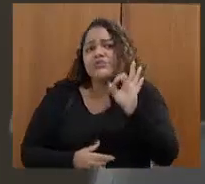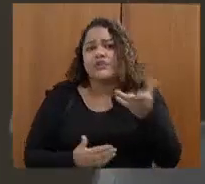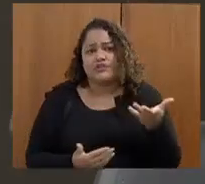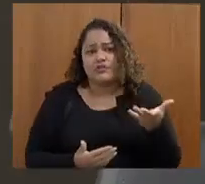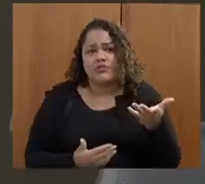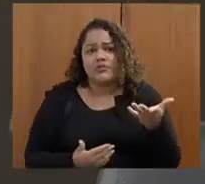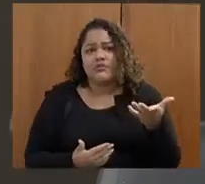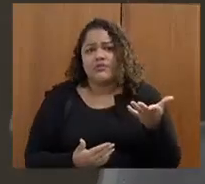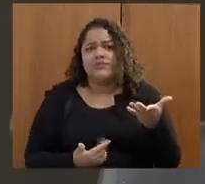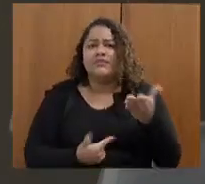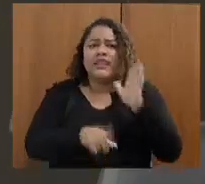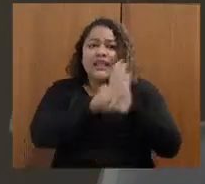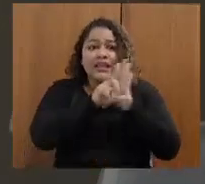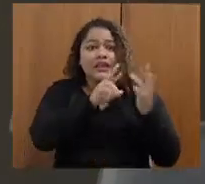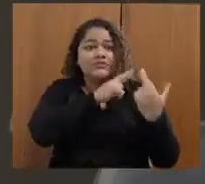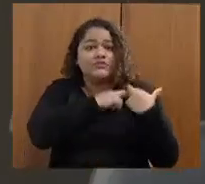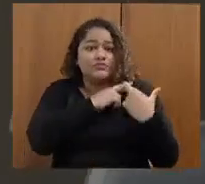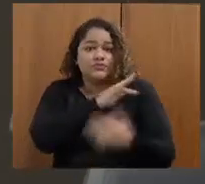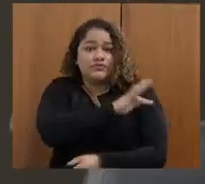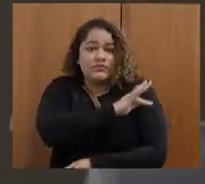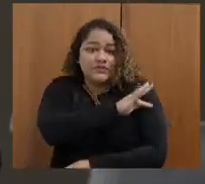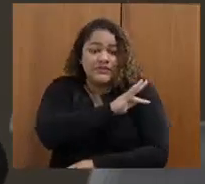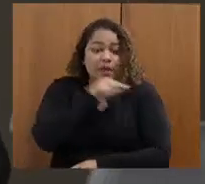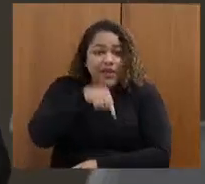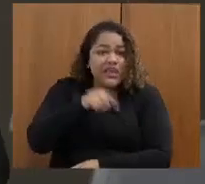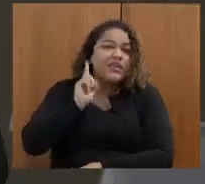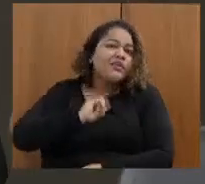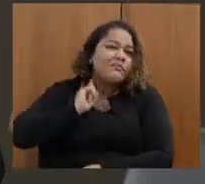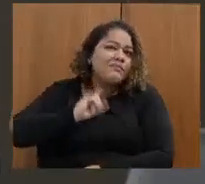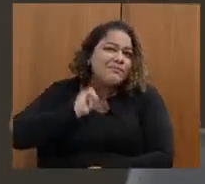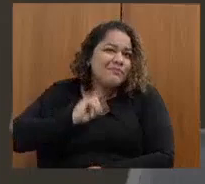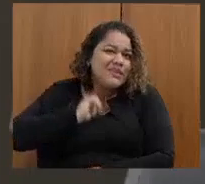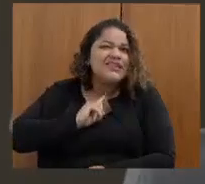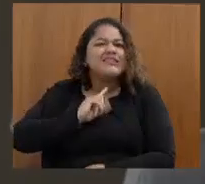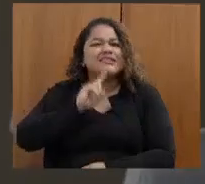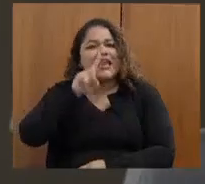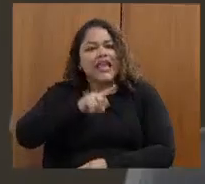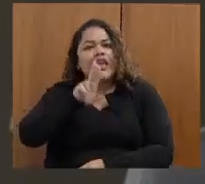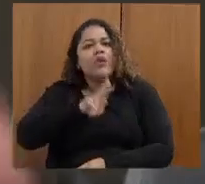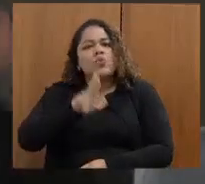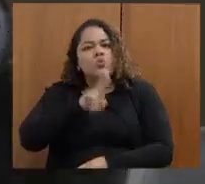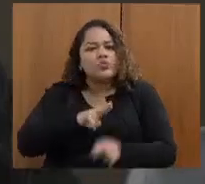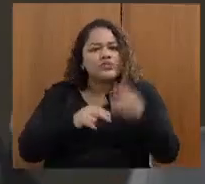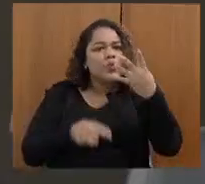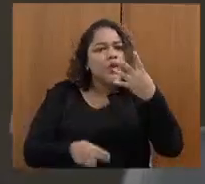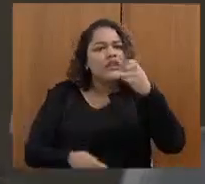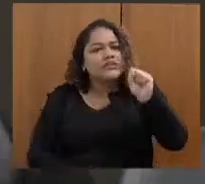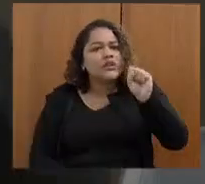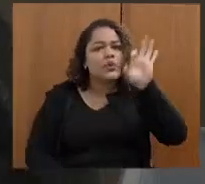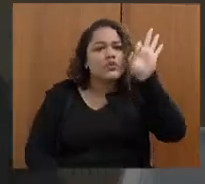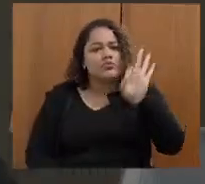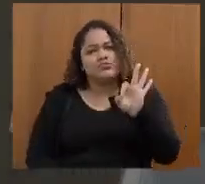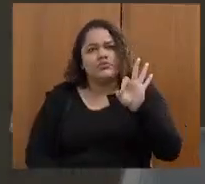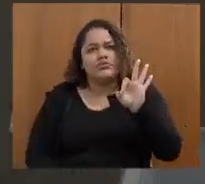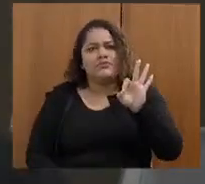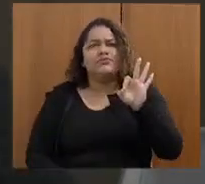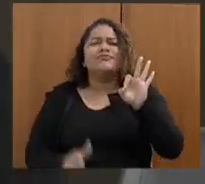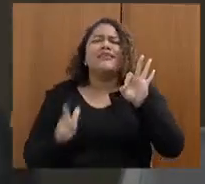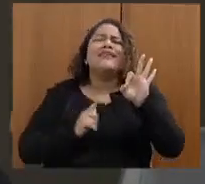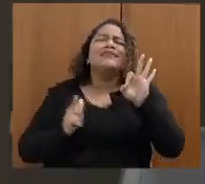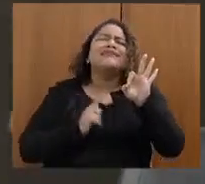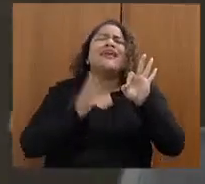de responsabilidade fiscal Aqui Minas Gerais ela tá sendo tratada aí na faixa dos 48%. tem gordura